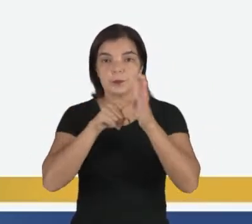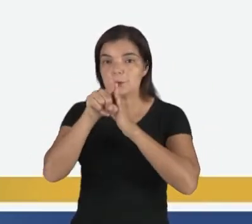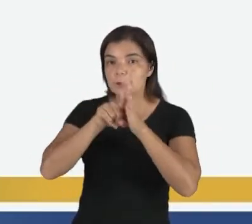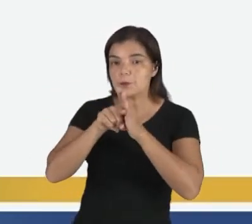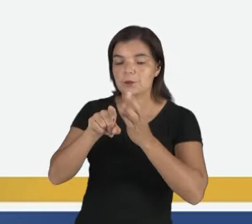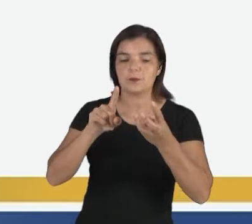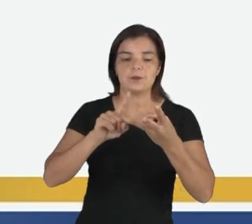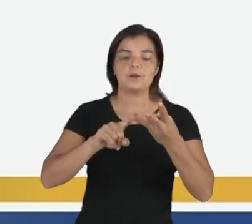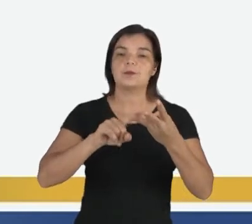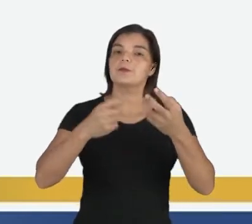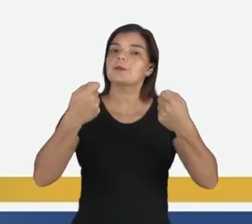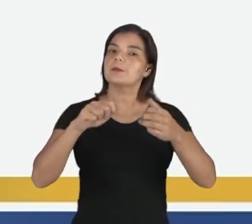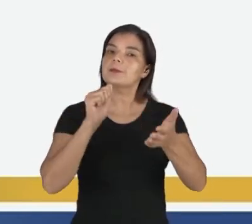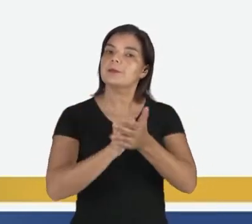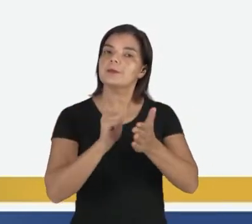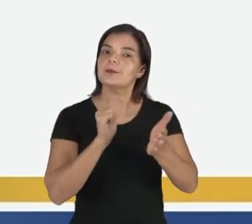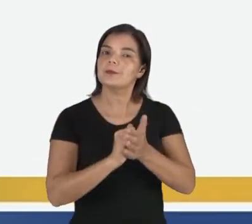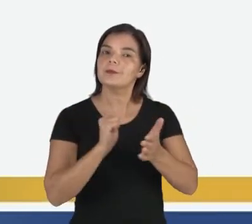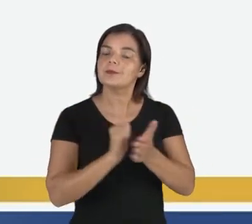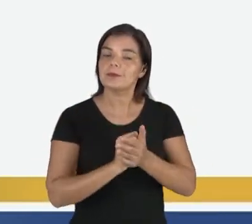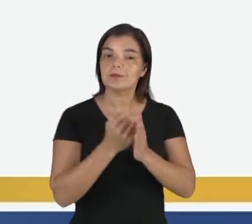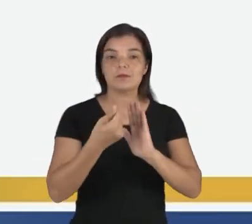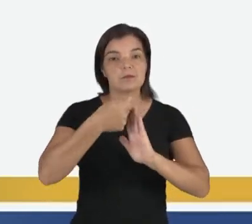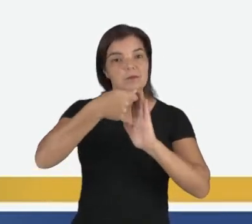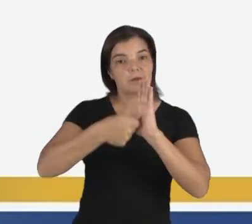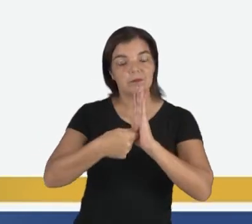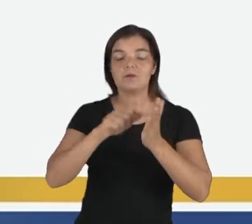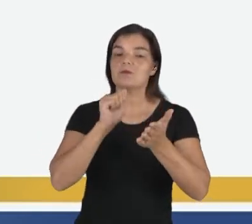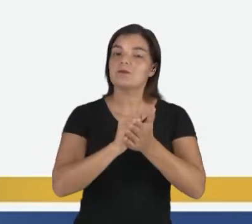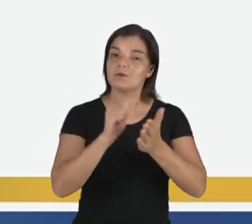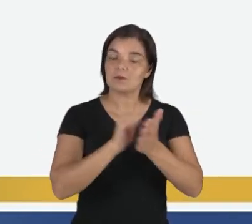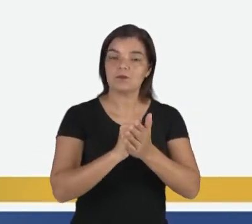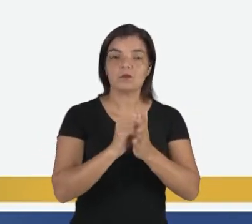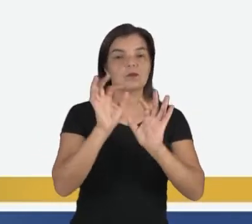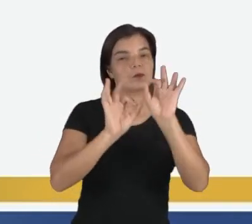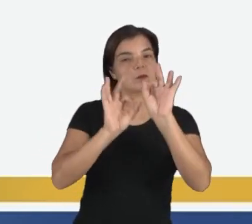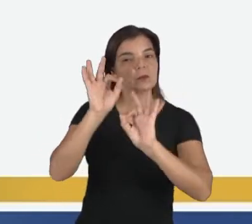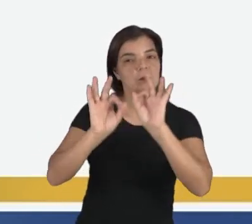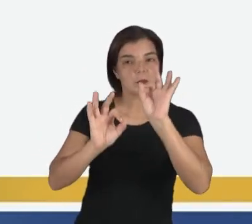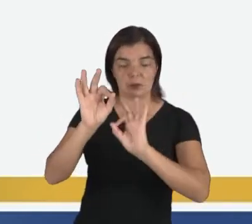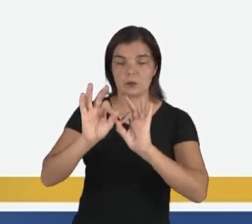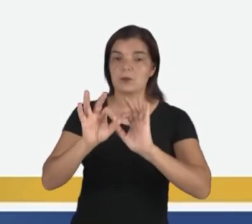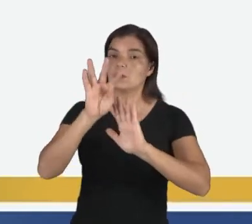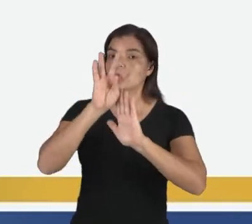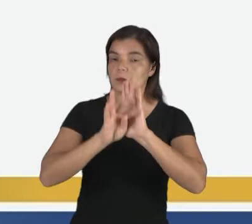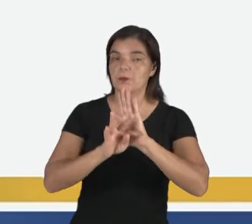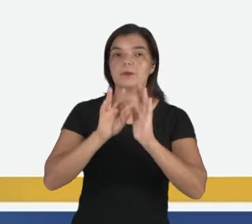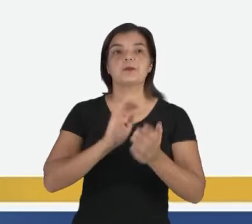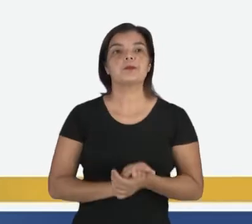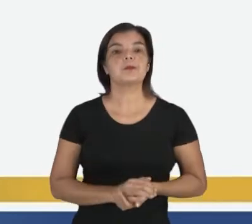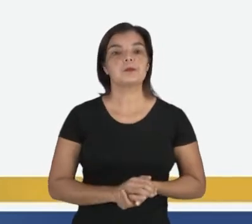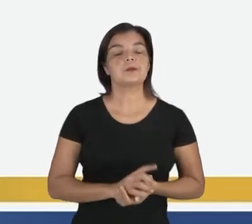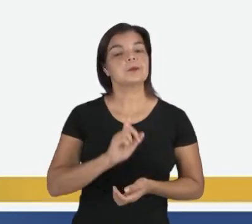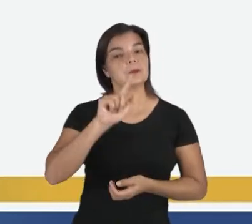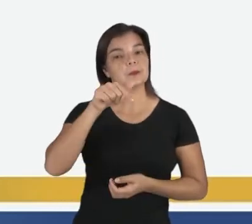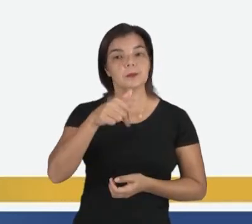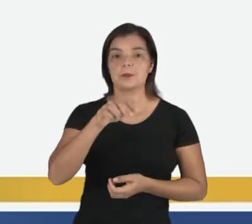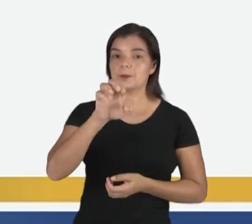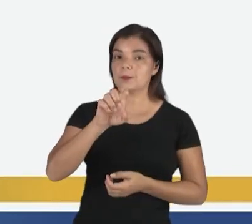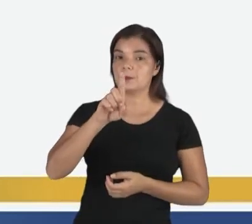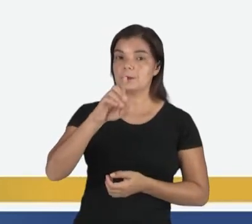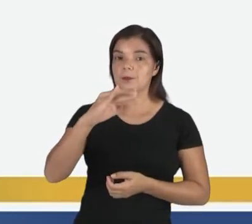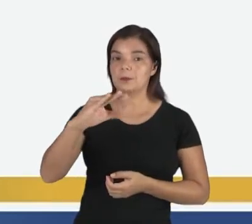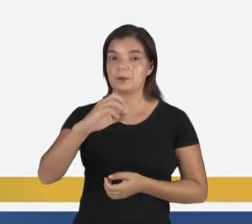é necessário redigir, é necessário colocar essas informações, organizá-las num texto. E aí temos a